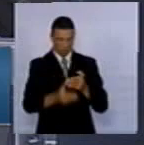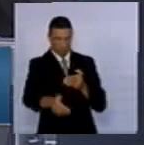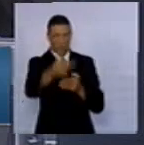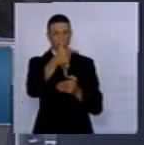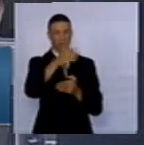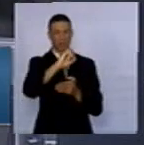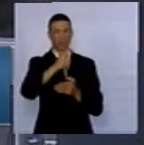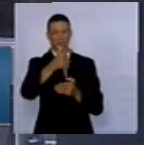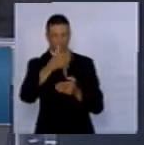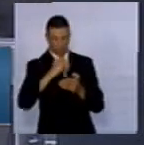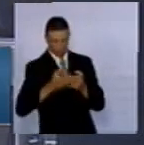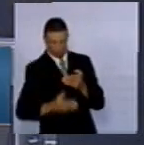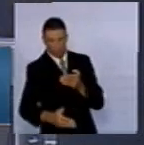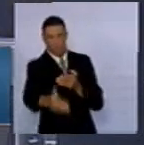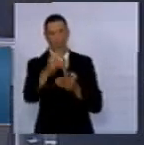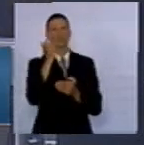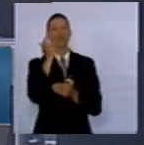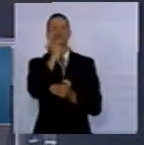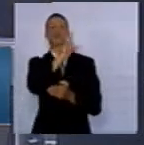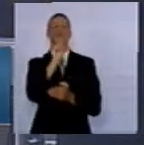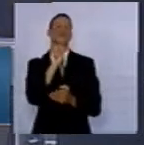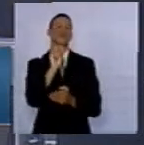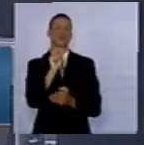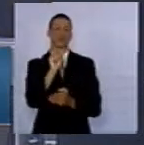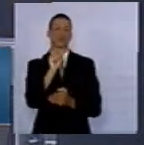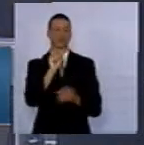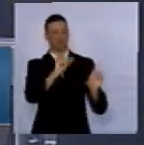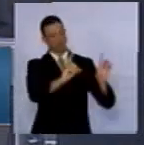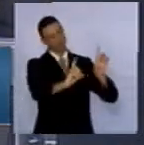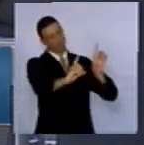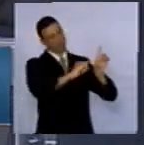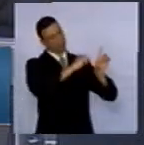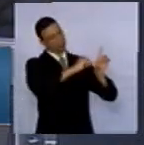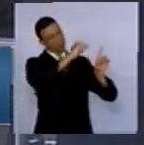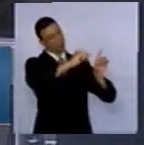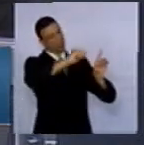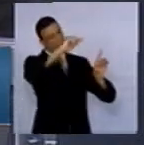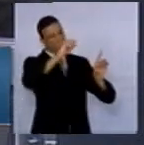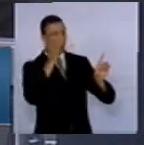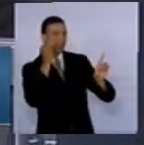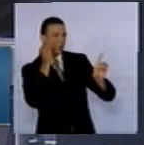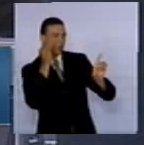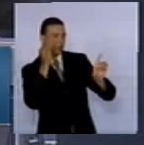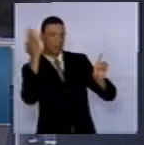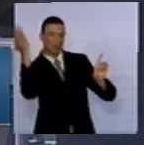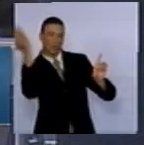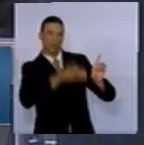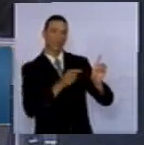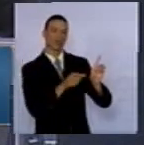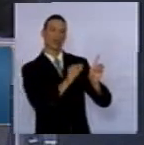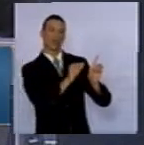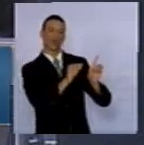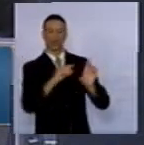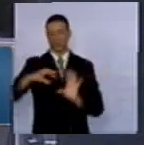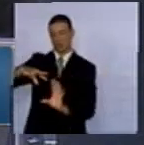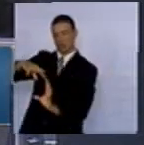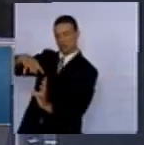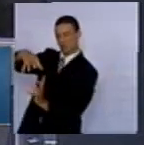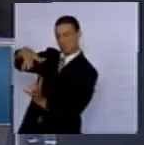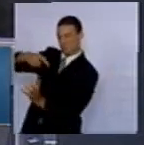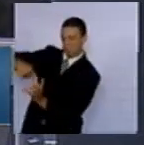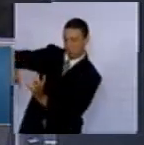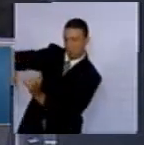a partir de 2010 quando tá muito claro nessas estatísticas na maior parte no mundo